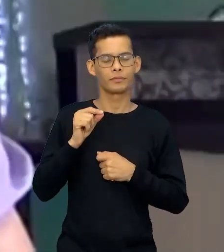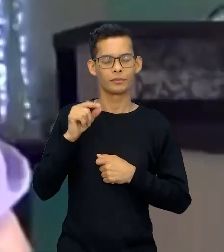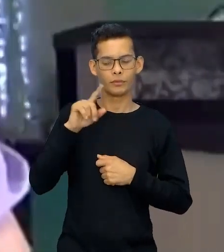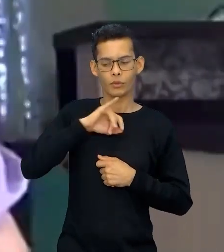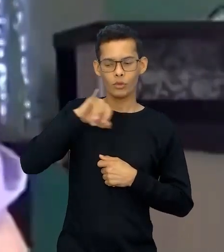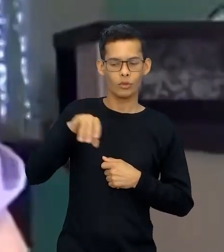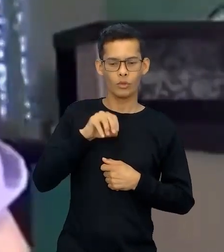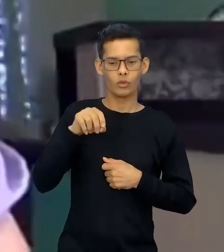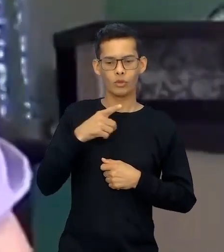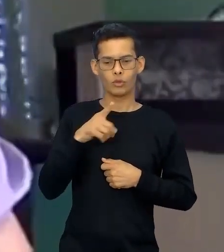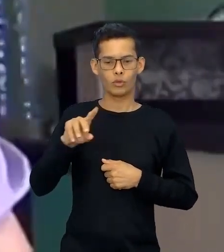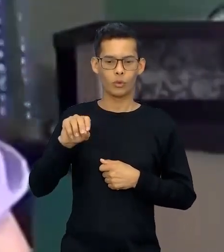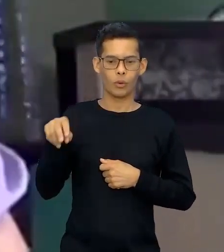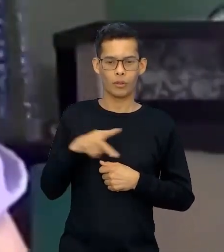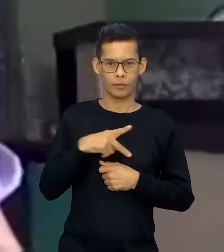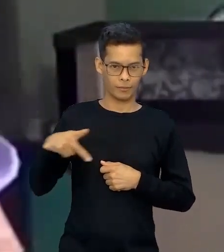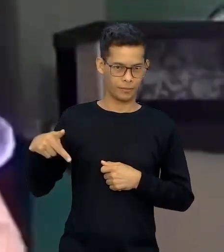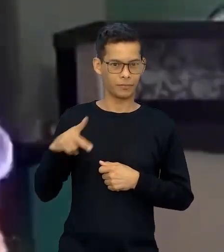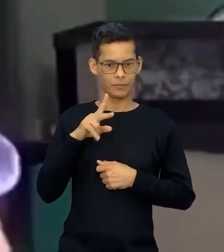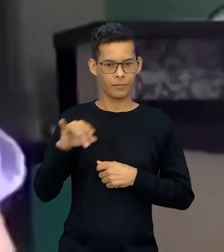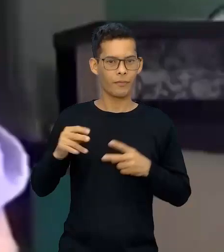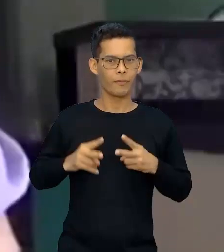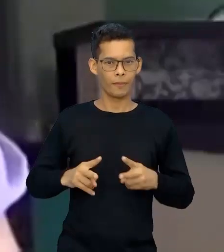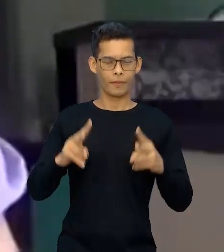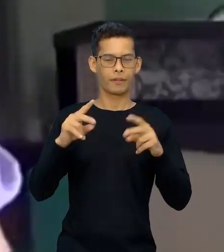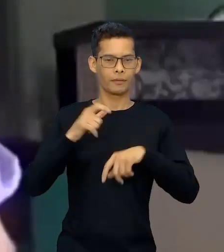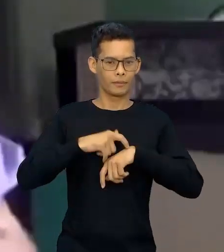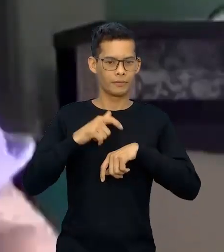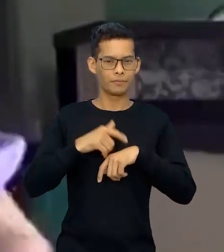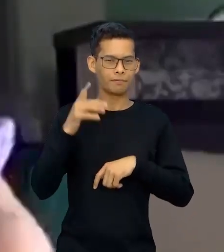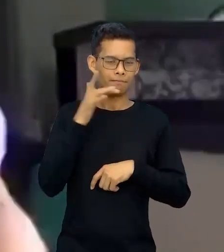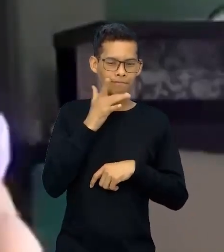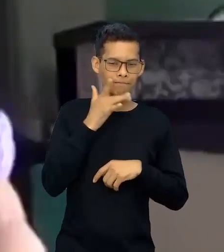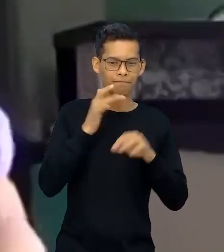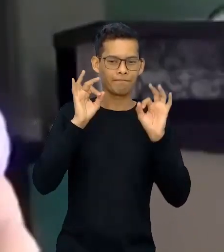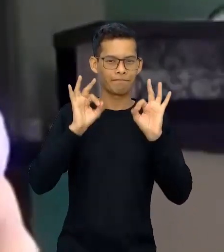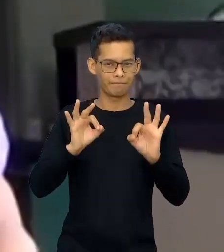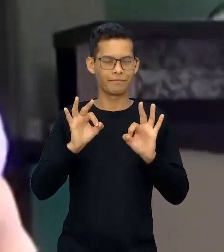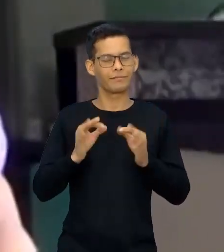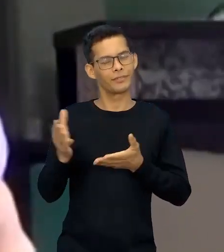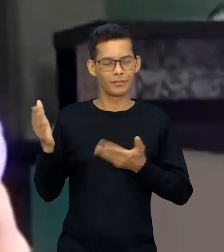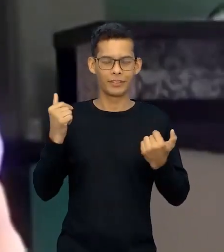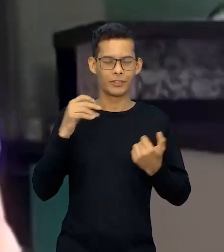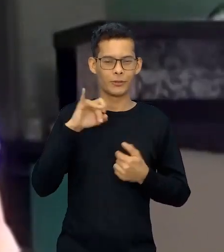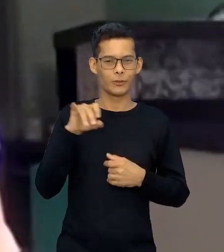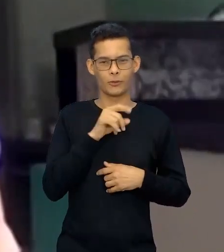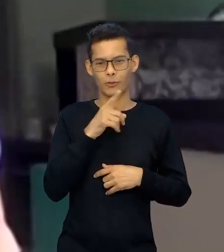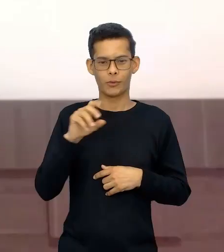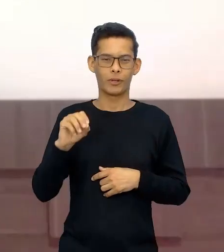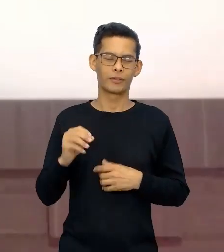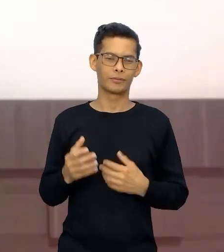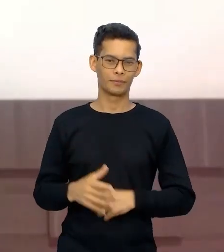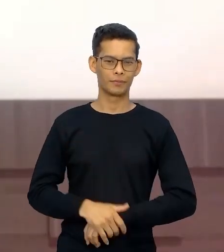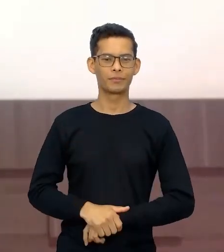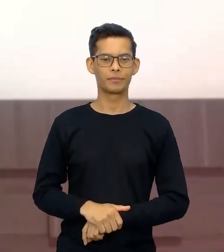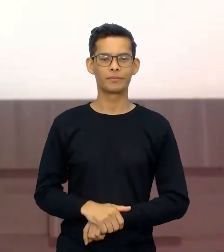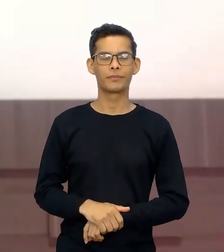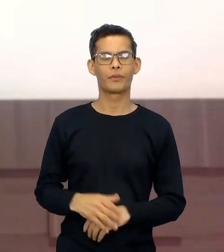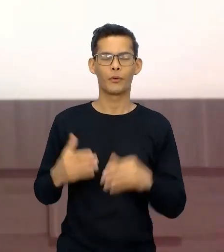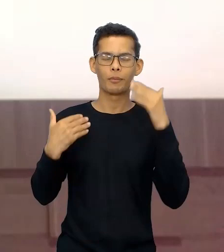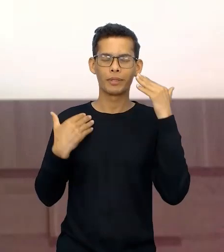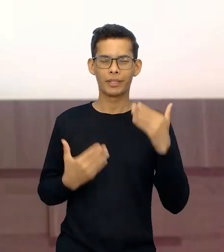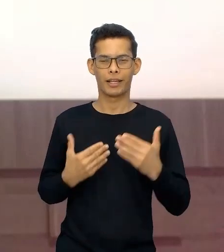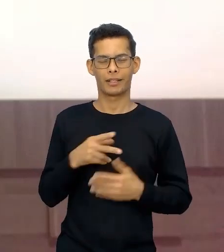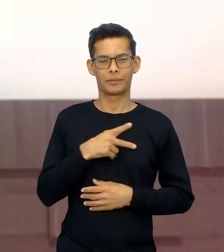o João, para a gente continuar esse momento tão gostoso. É com você, João! Maravilha, Evelise.